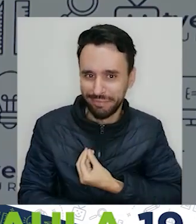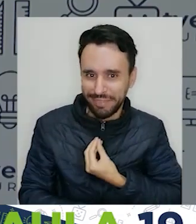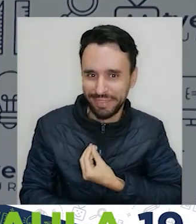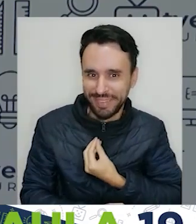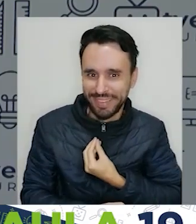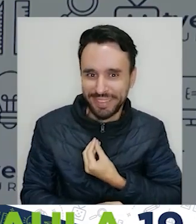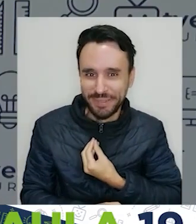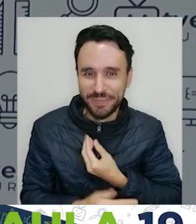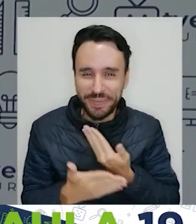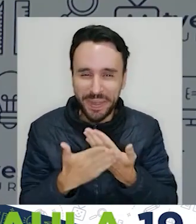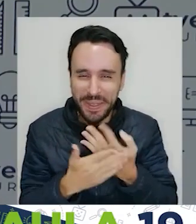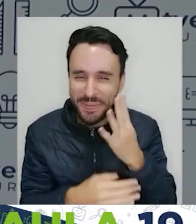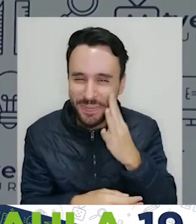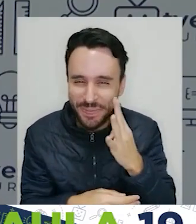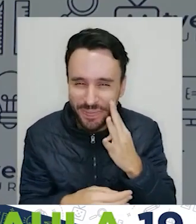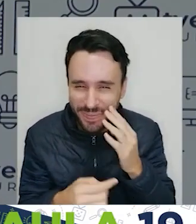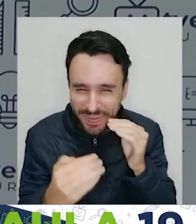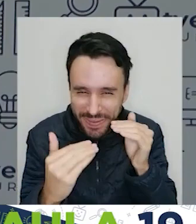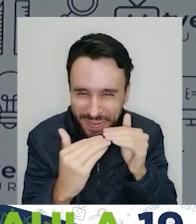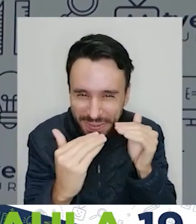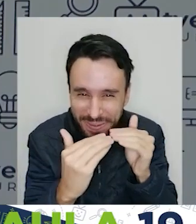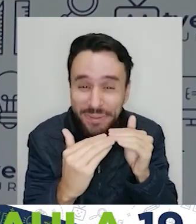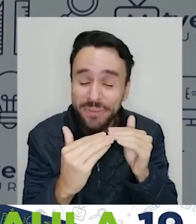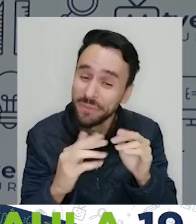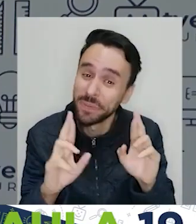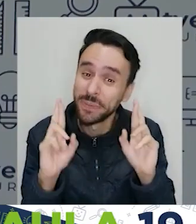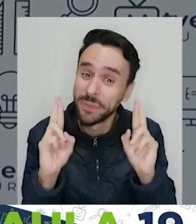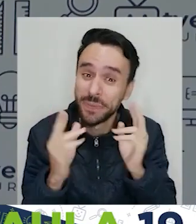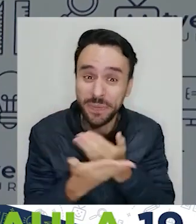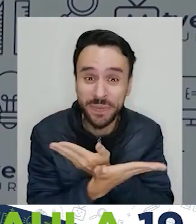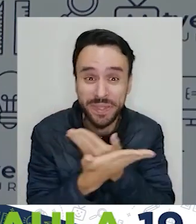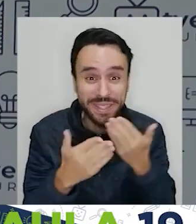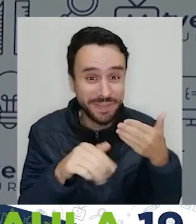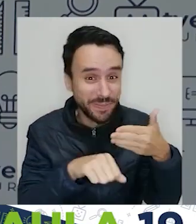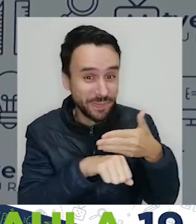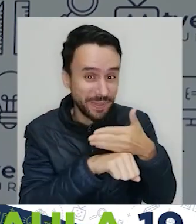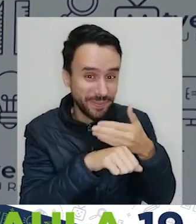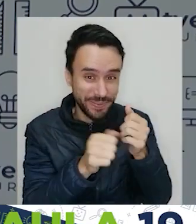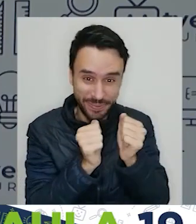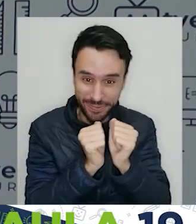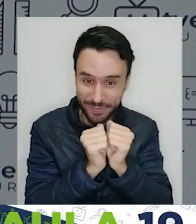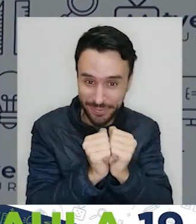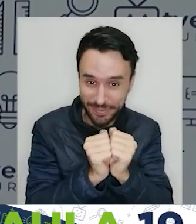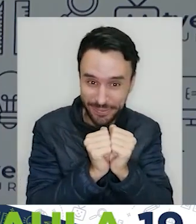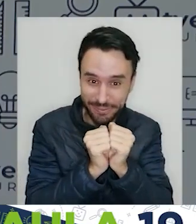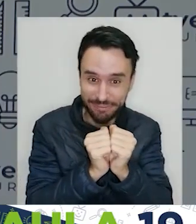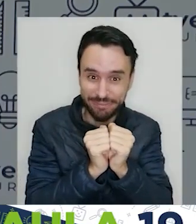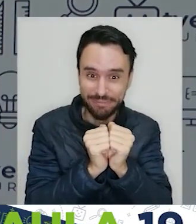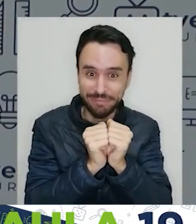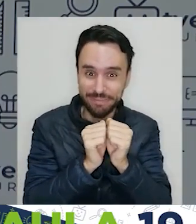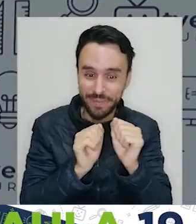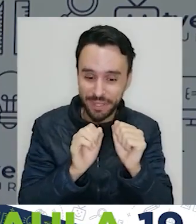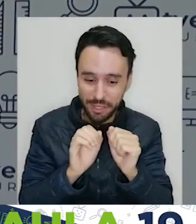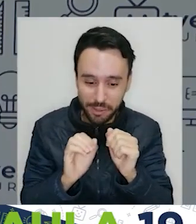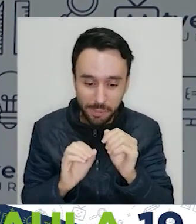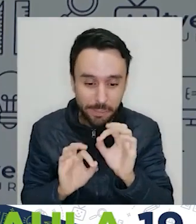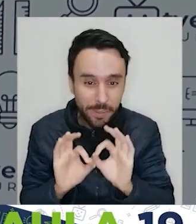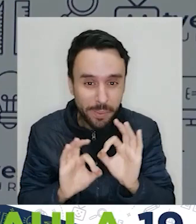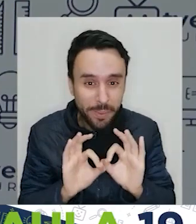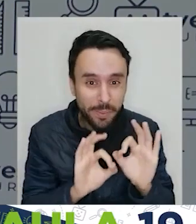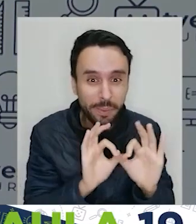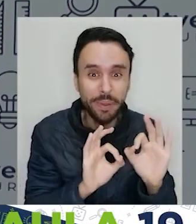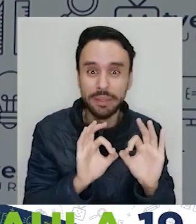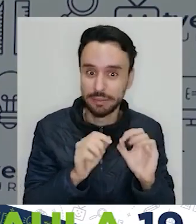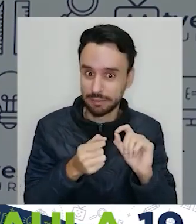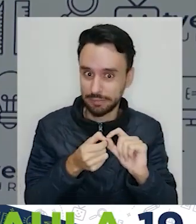aula bem legal, não foi? Espero que vocês tenham participado comigo, tenham feito as